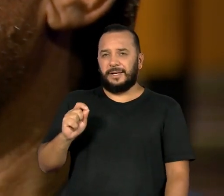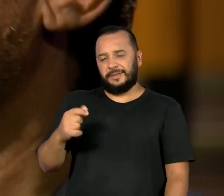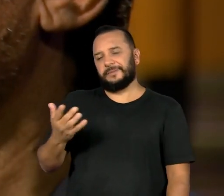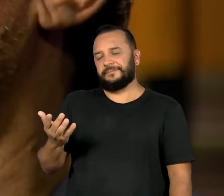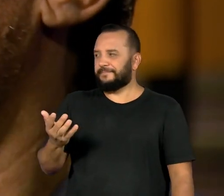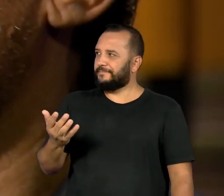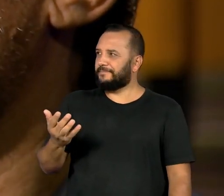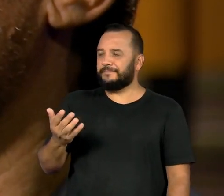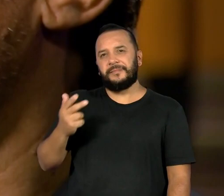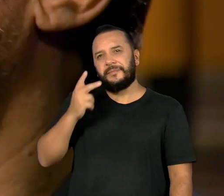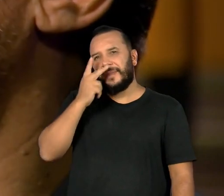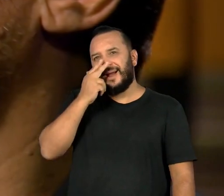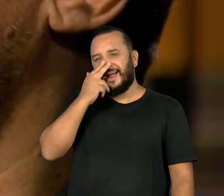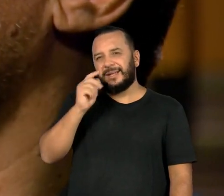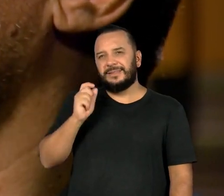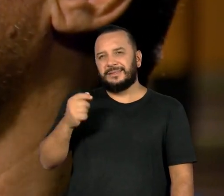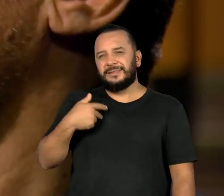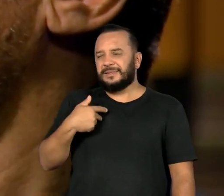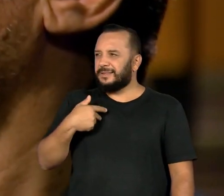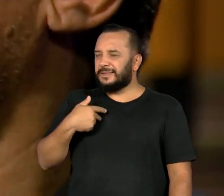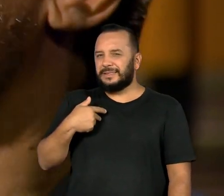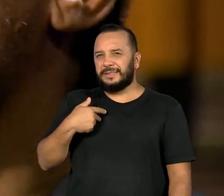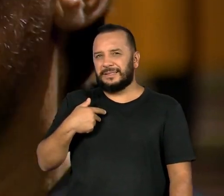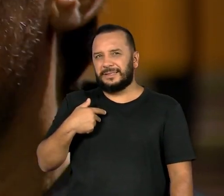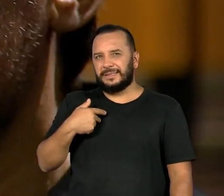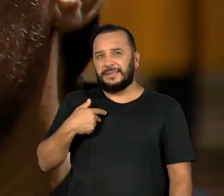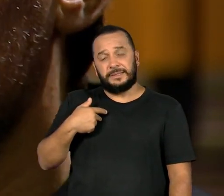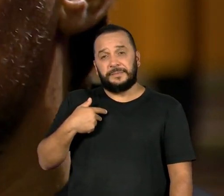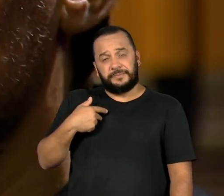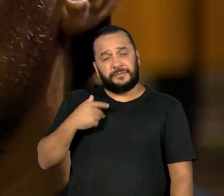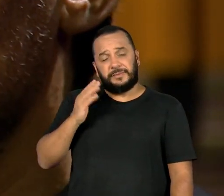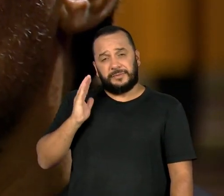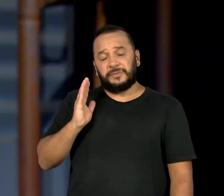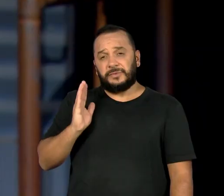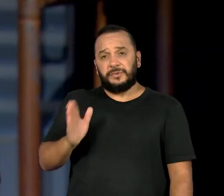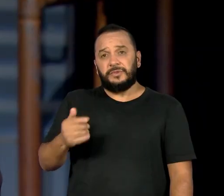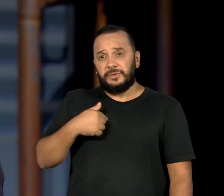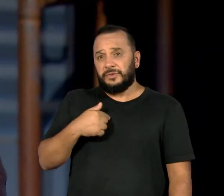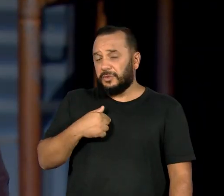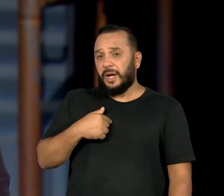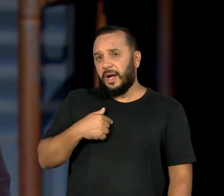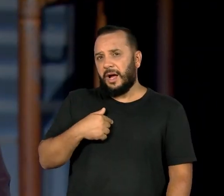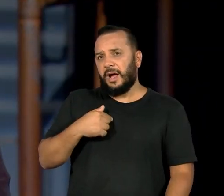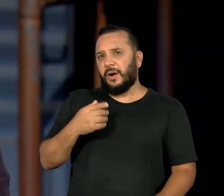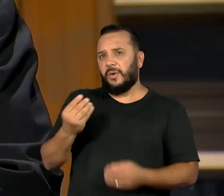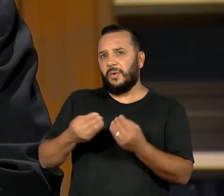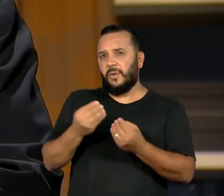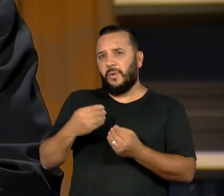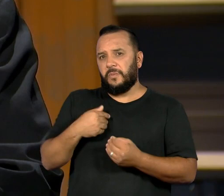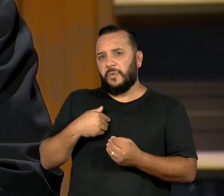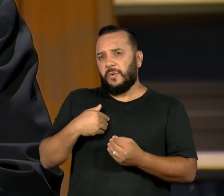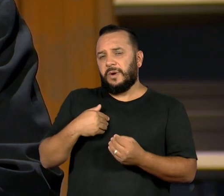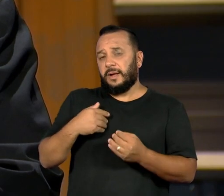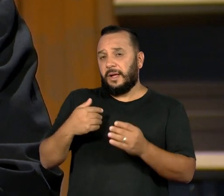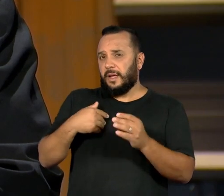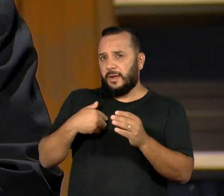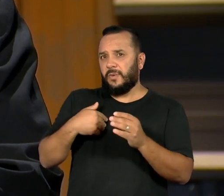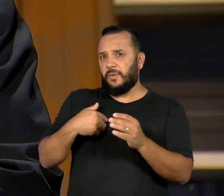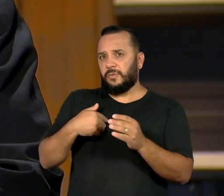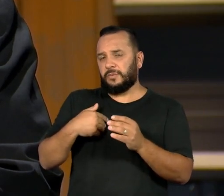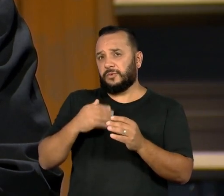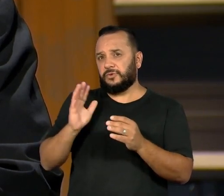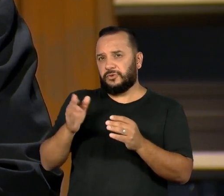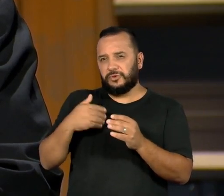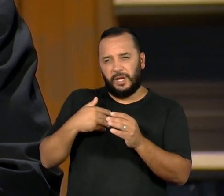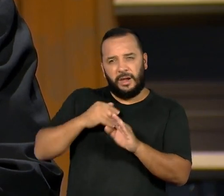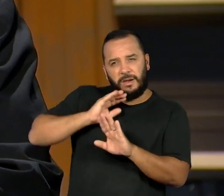alimenta o nosso lado mais solar. Como é que a gente encara o nosso lado